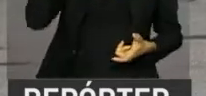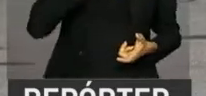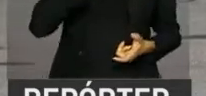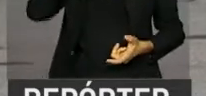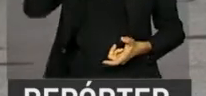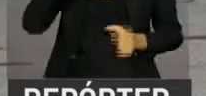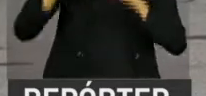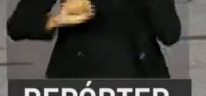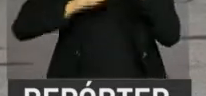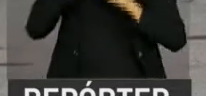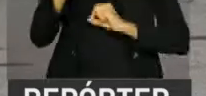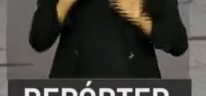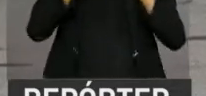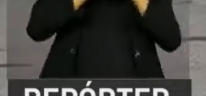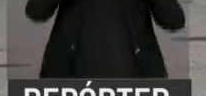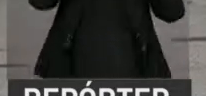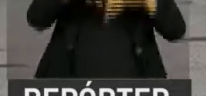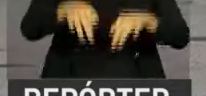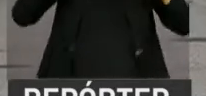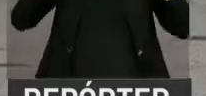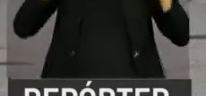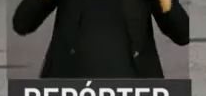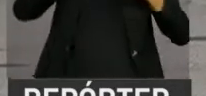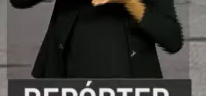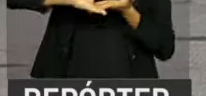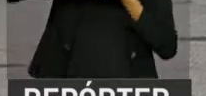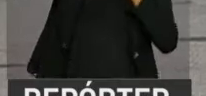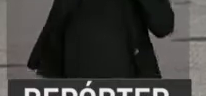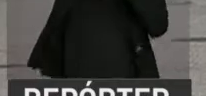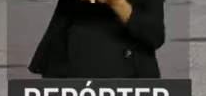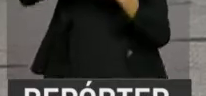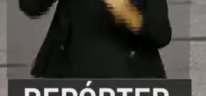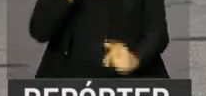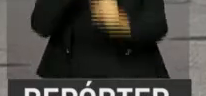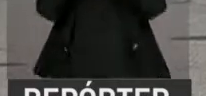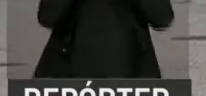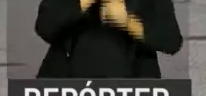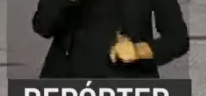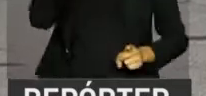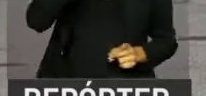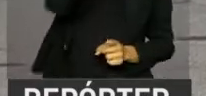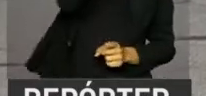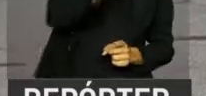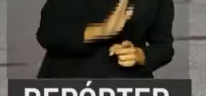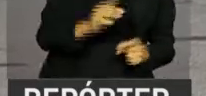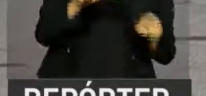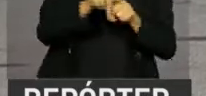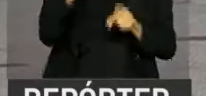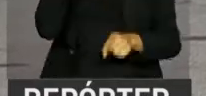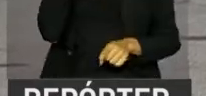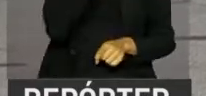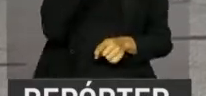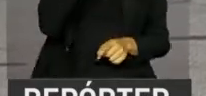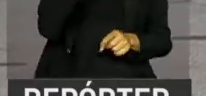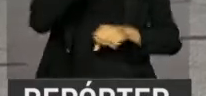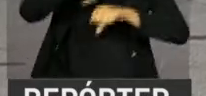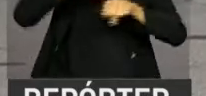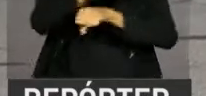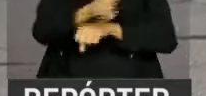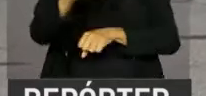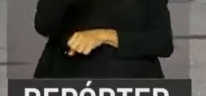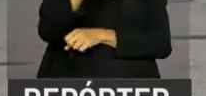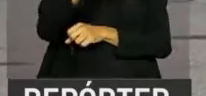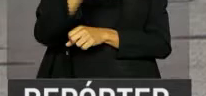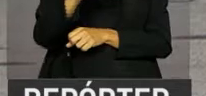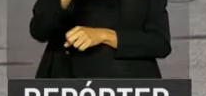participa do encerramento do conselho empresarial brasil suécia que vai ter a participação do rei e da rainha